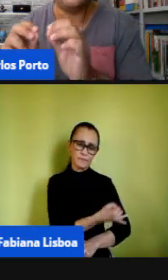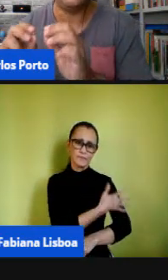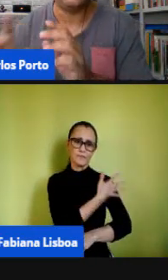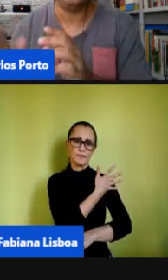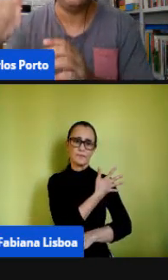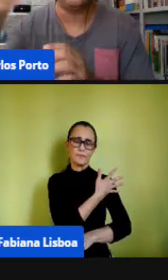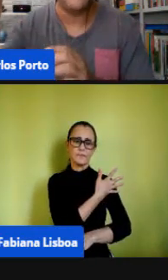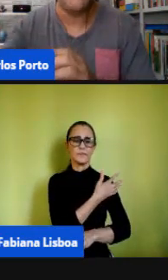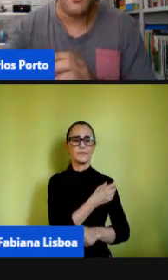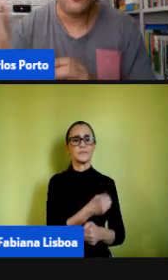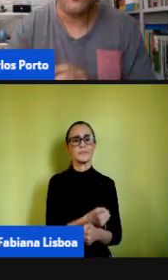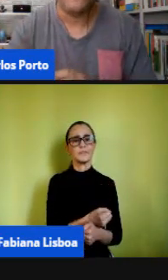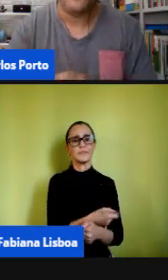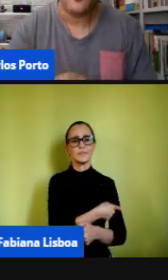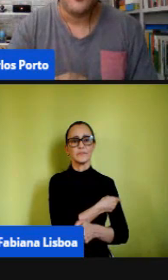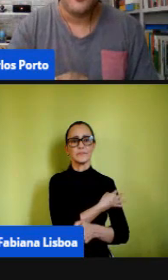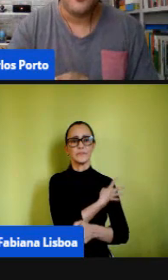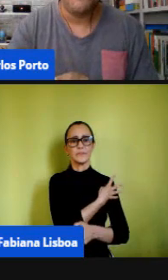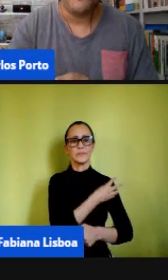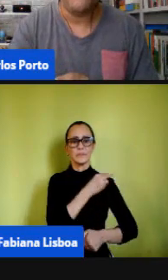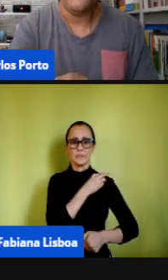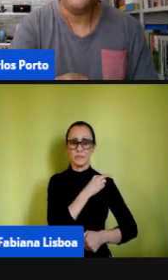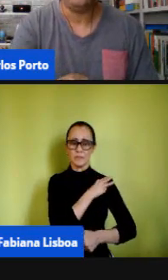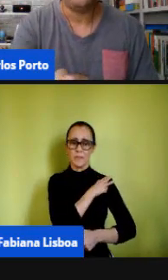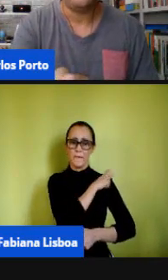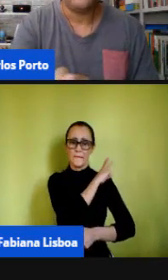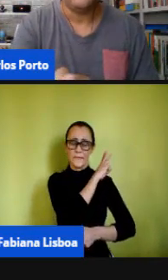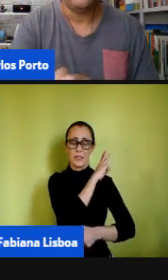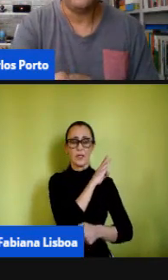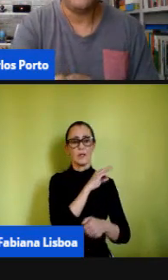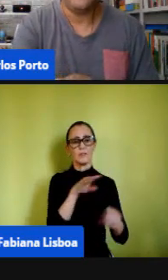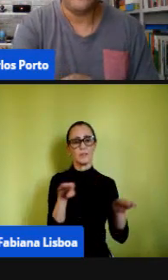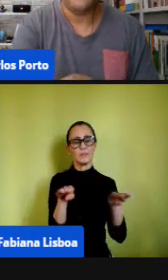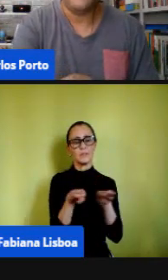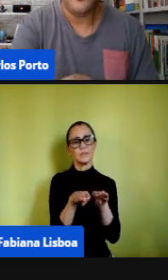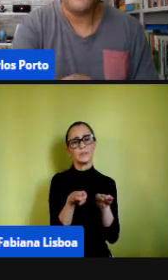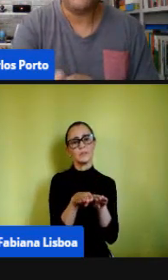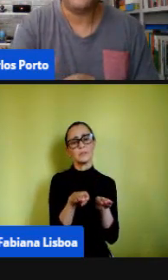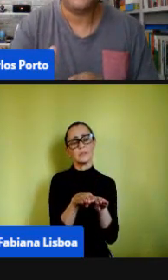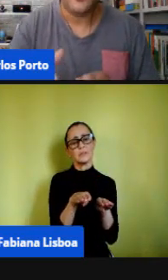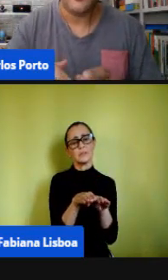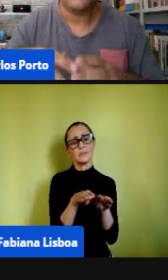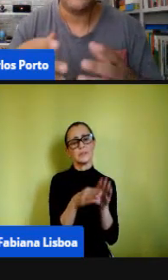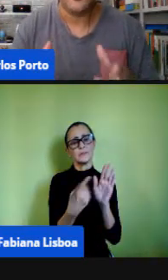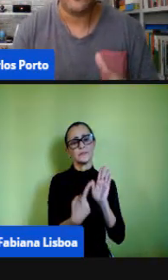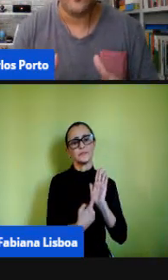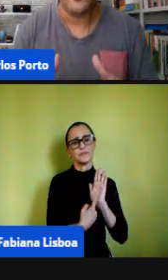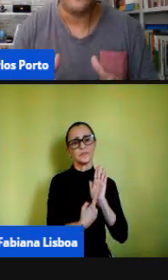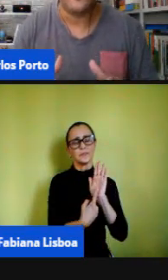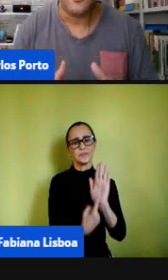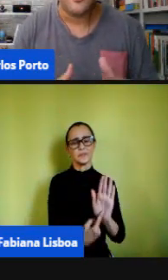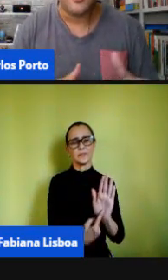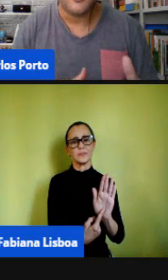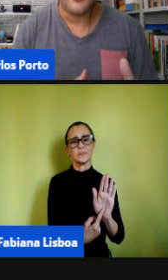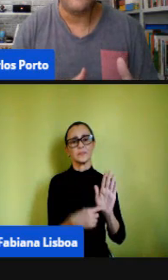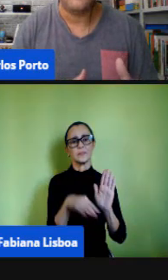1, Fundamental 2 e médio, e por fim, nós trouxemos essas